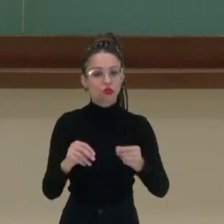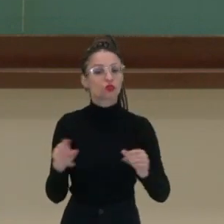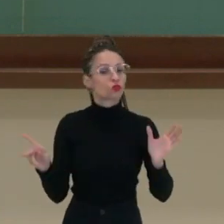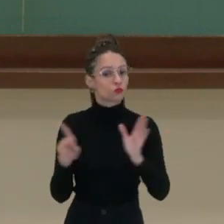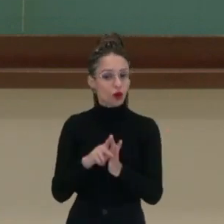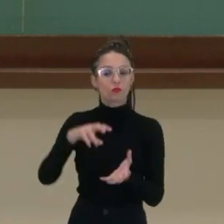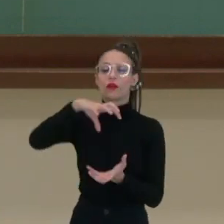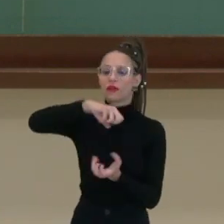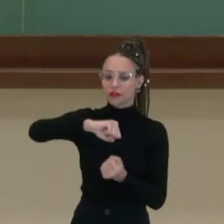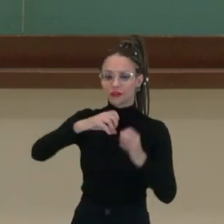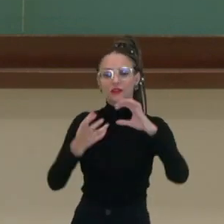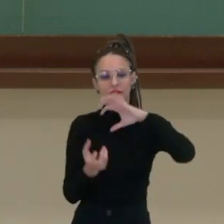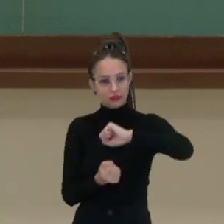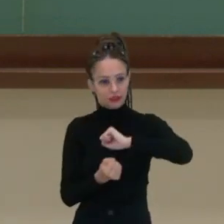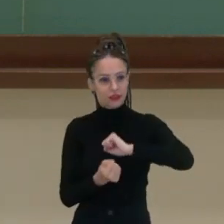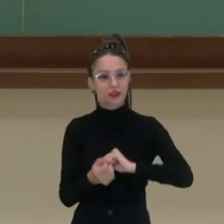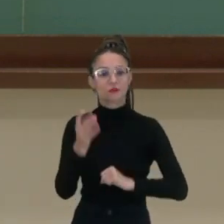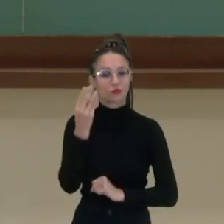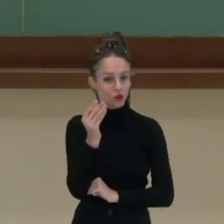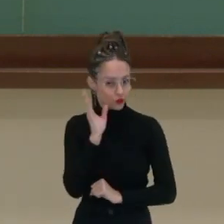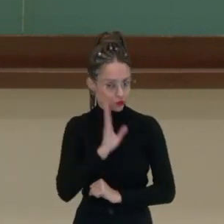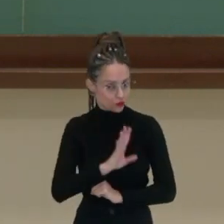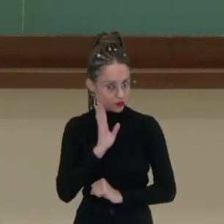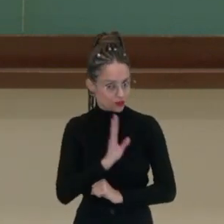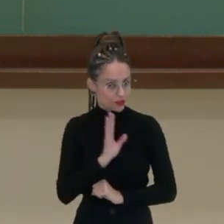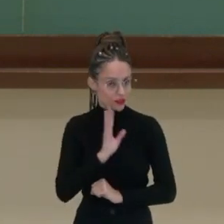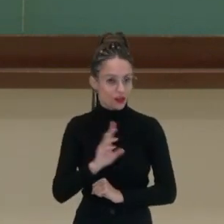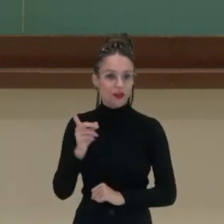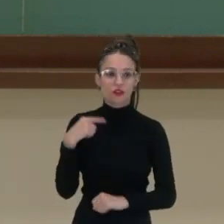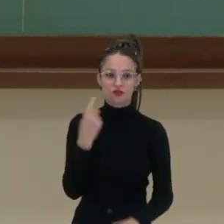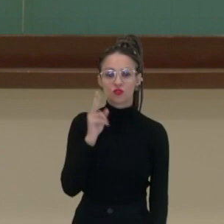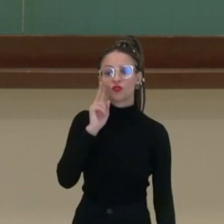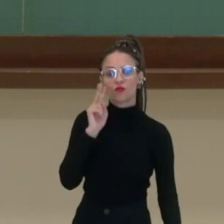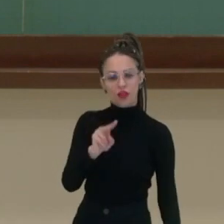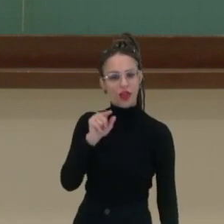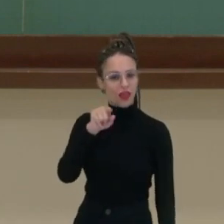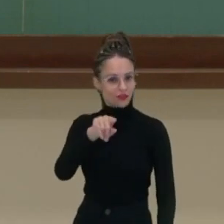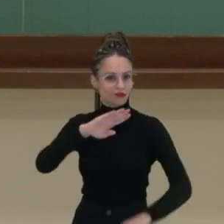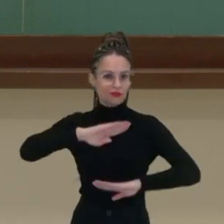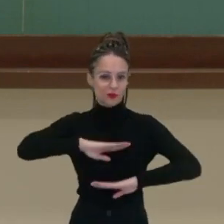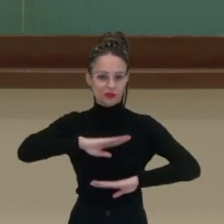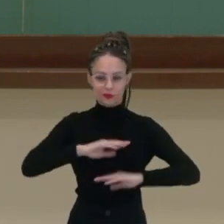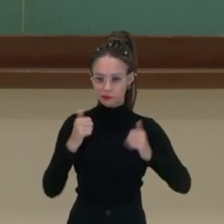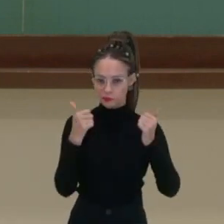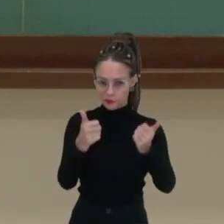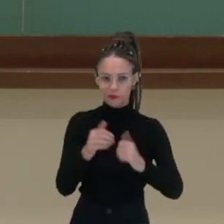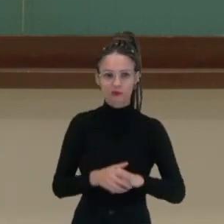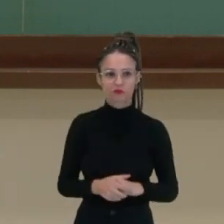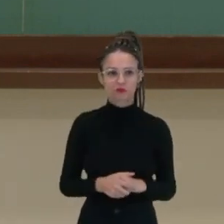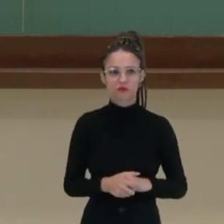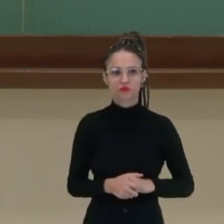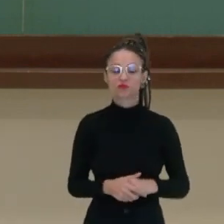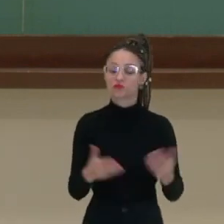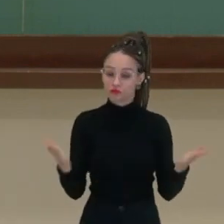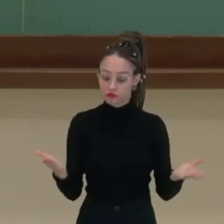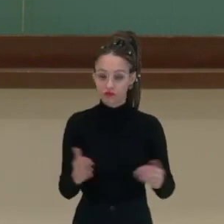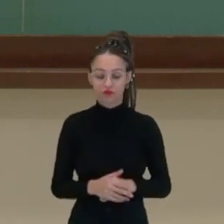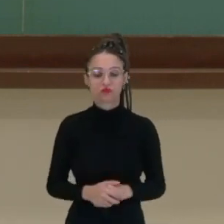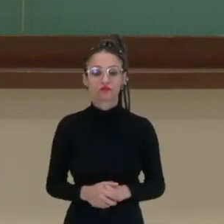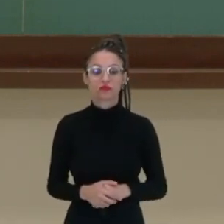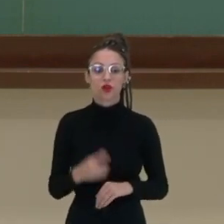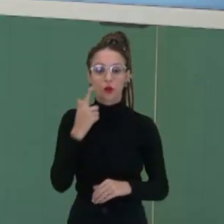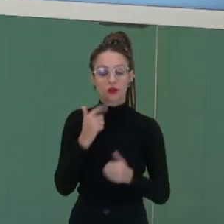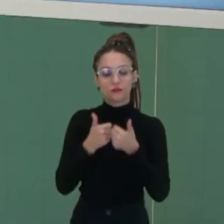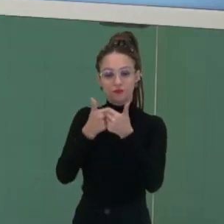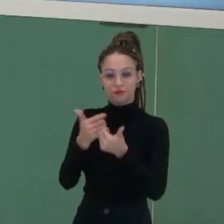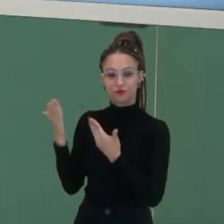de um artesanato, e é muito legal a gente ver esse tipo de situação, beleza? Bom, acompanhe aqui